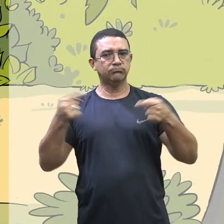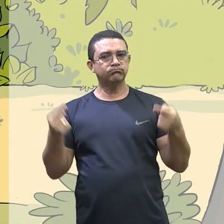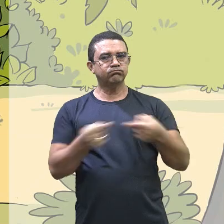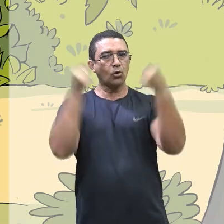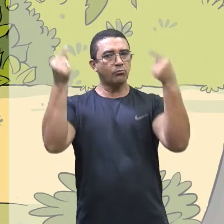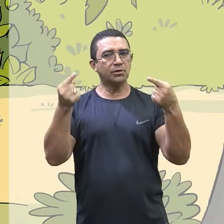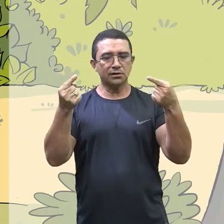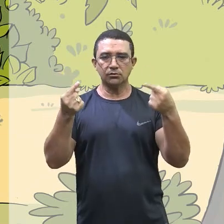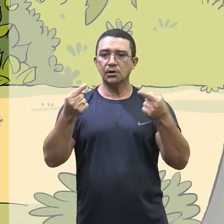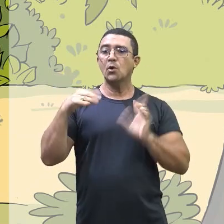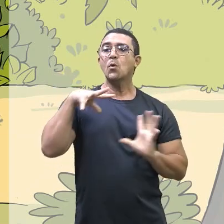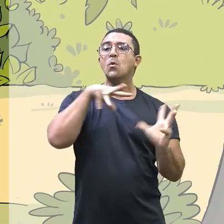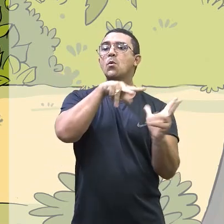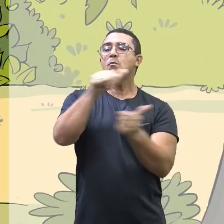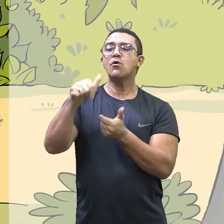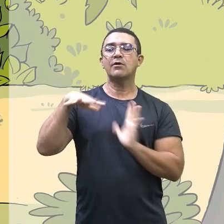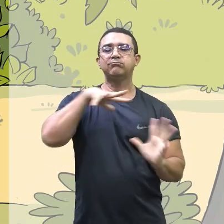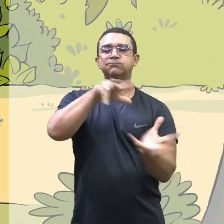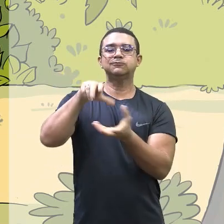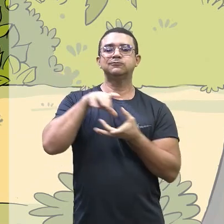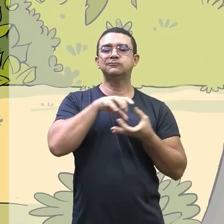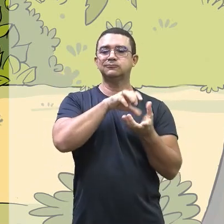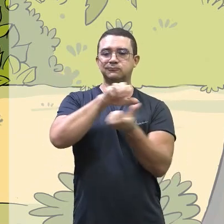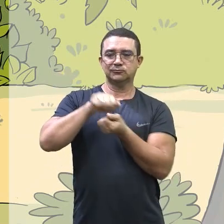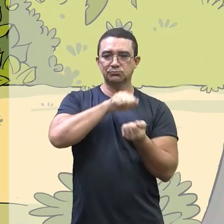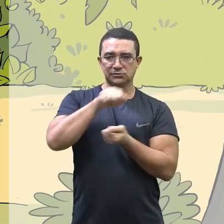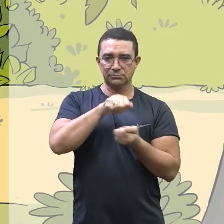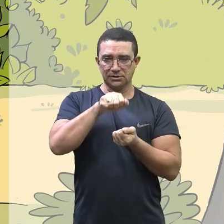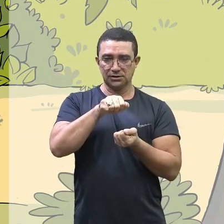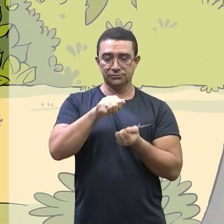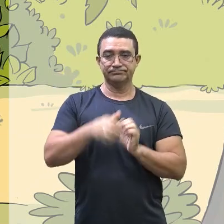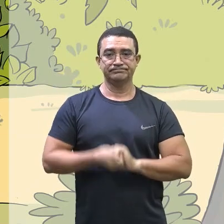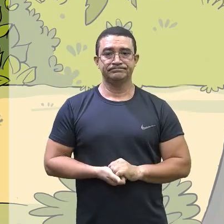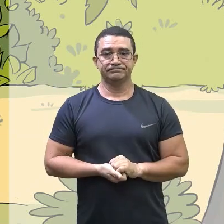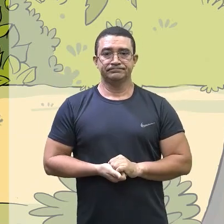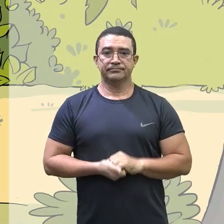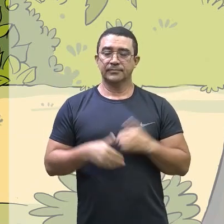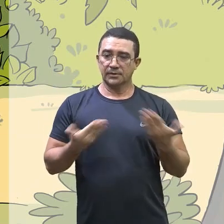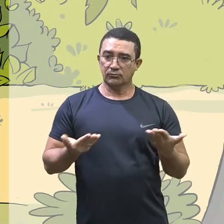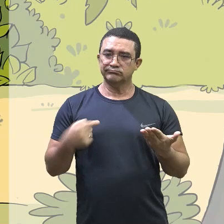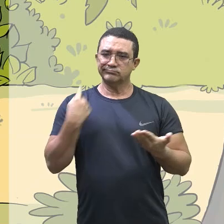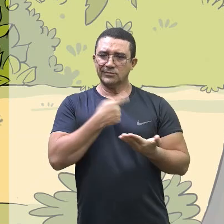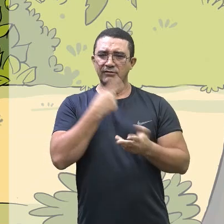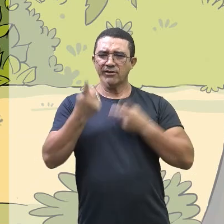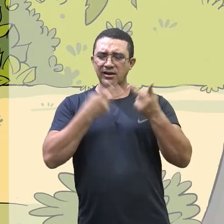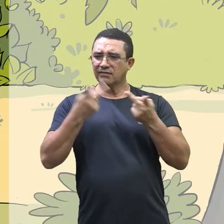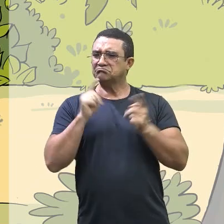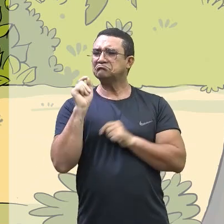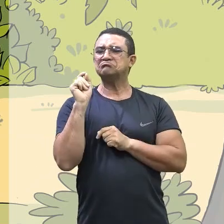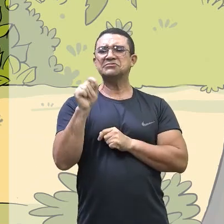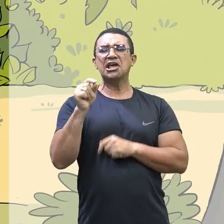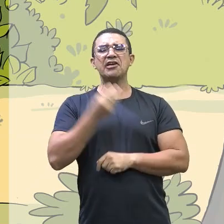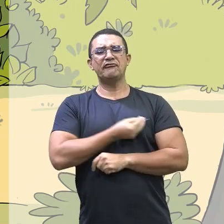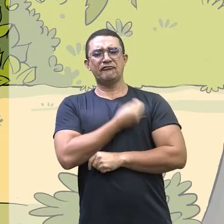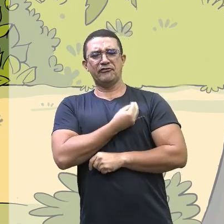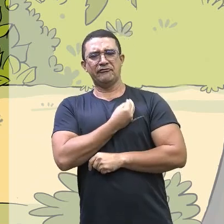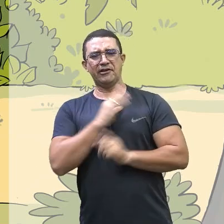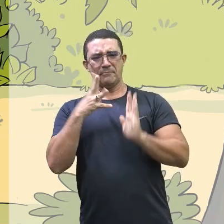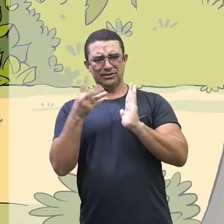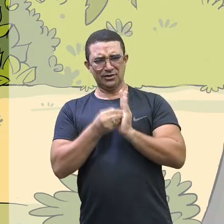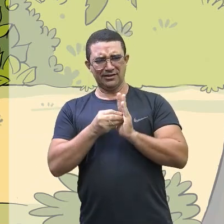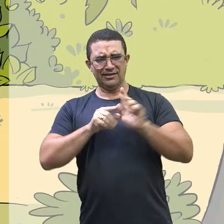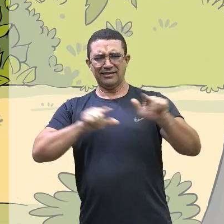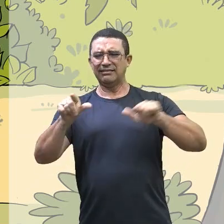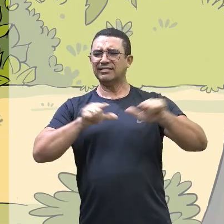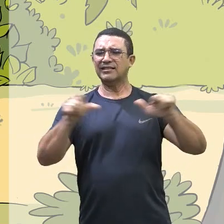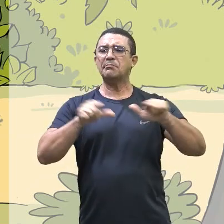da sustentabilidade, tá legal? Muito importante. E aí, pessoal, é o seguinte, como a gente vai falar, quem vive na Amazônia trabalha com o quê? Pessoal,